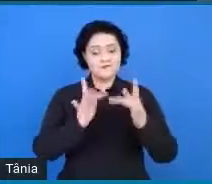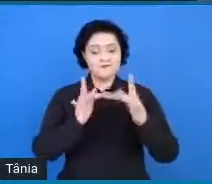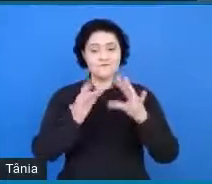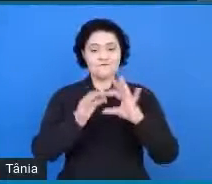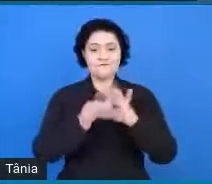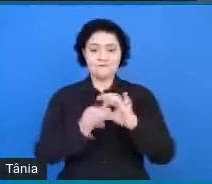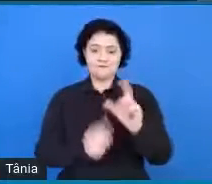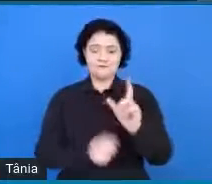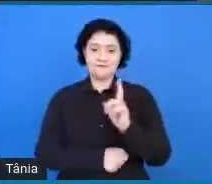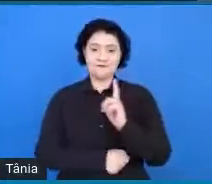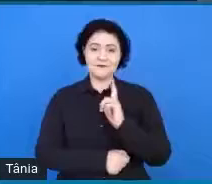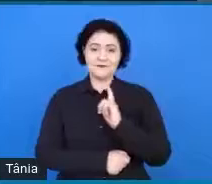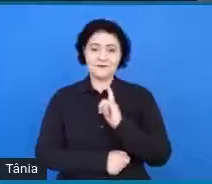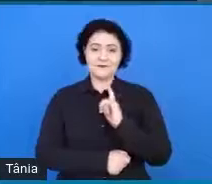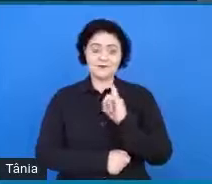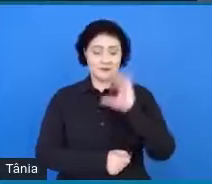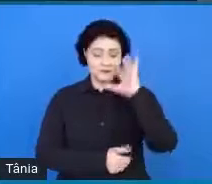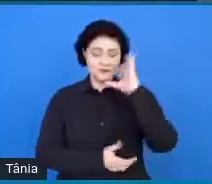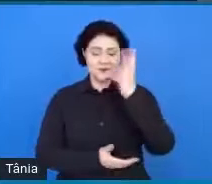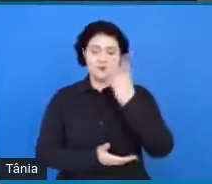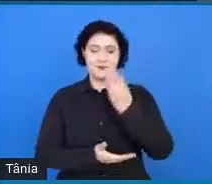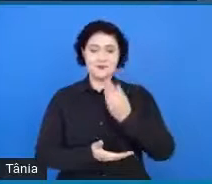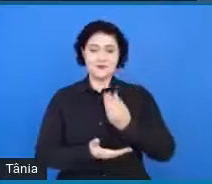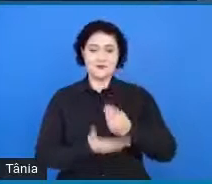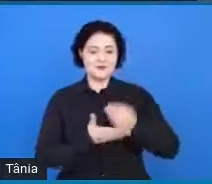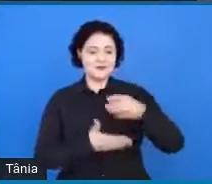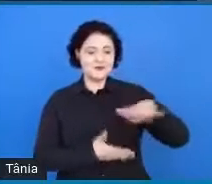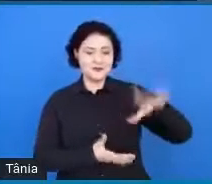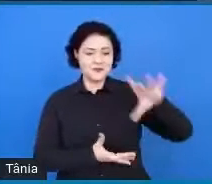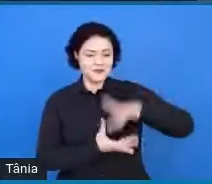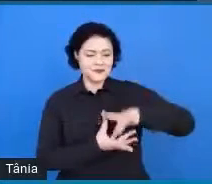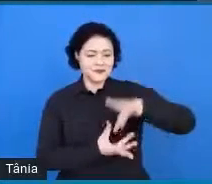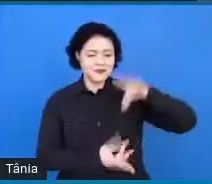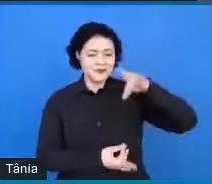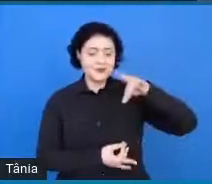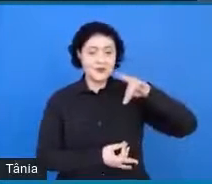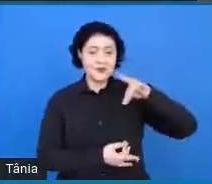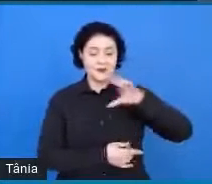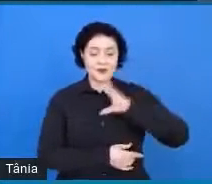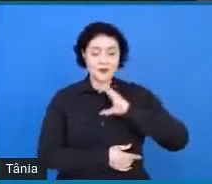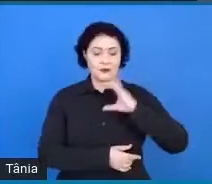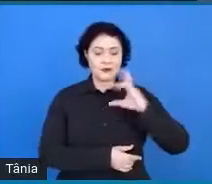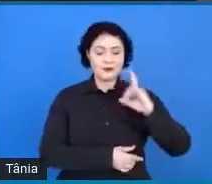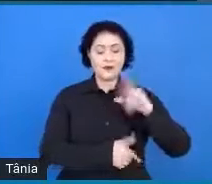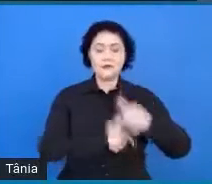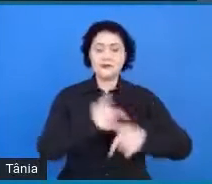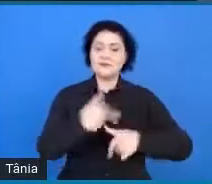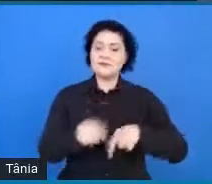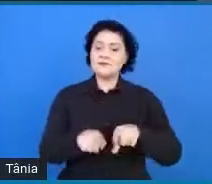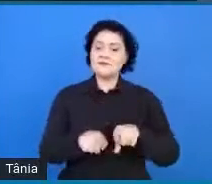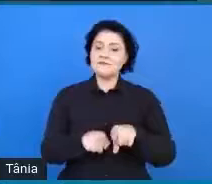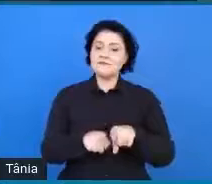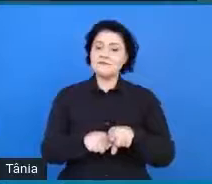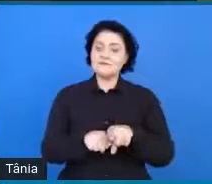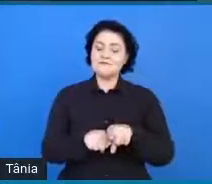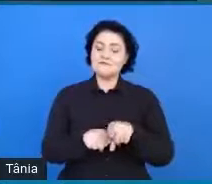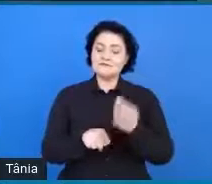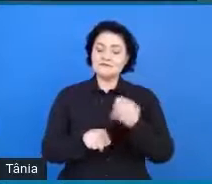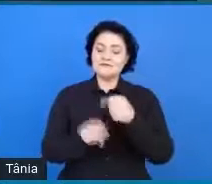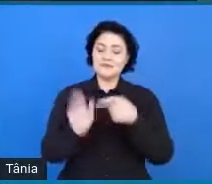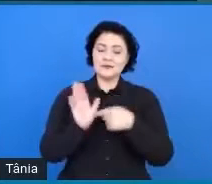um os espíritos que coordena o trabalho e colocando para nós a